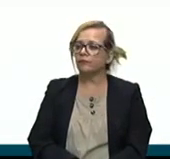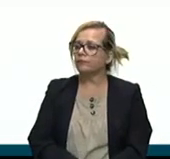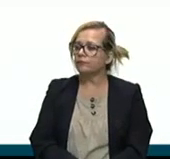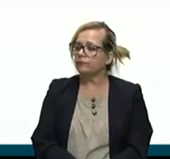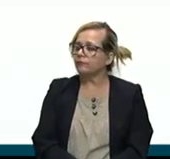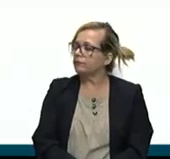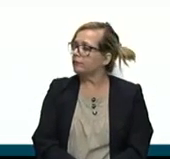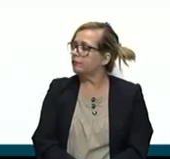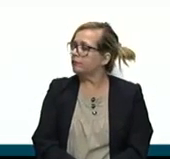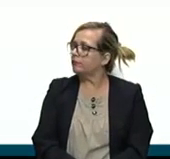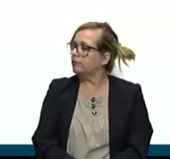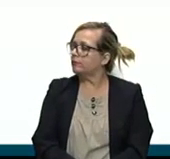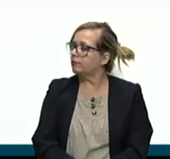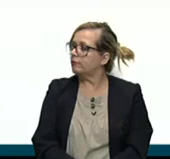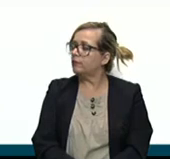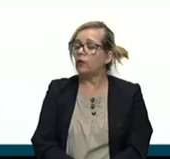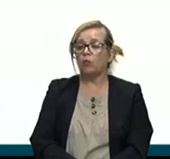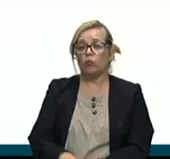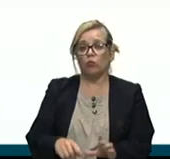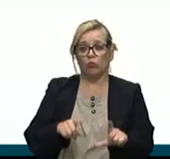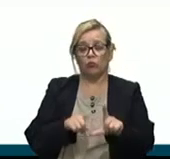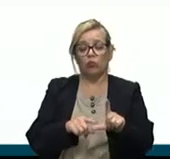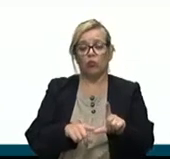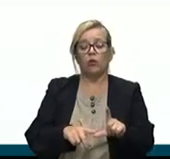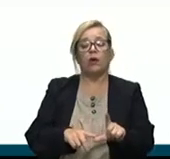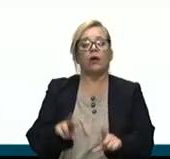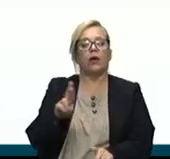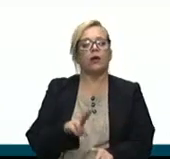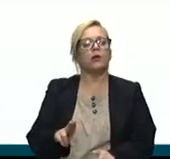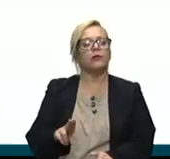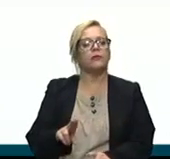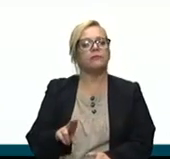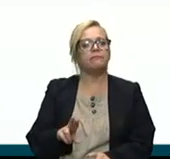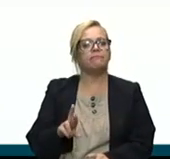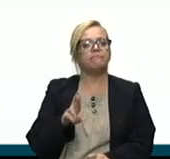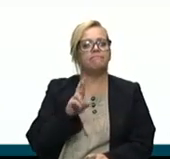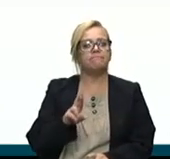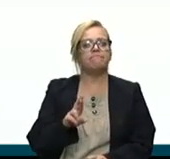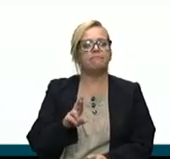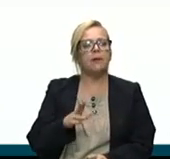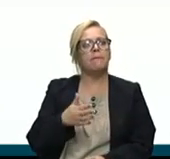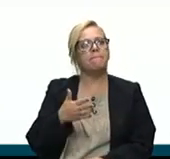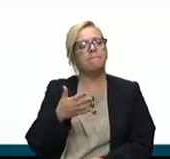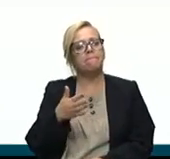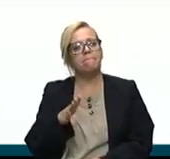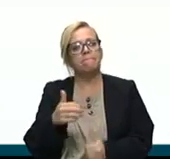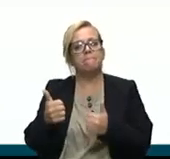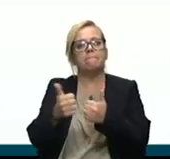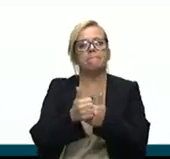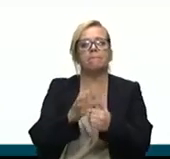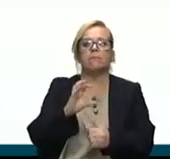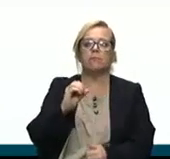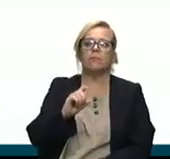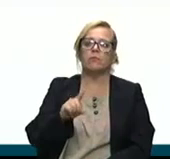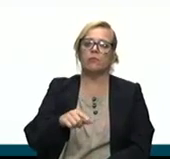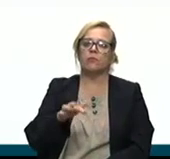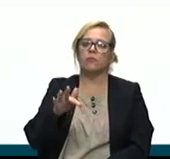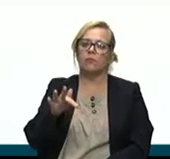Então, eu tenho que o nosso R, utilizando a calculadora científica, é aproximadamente